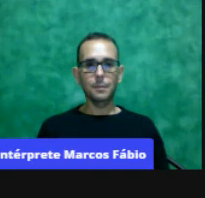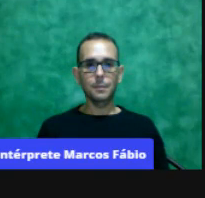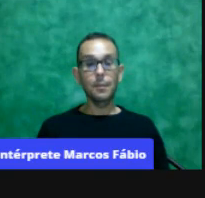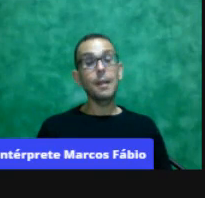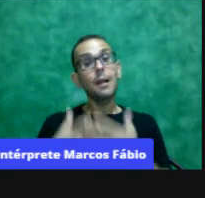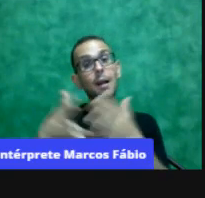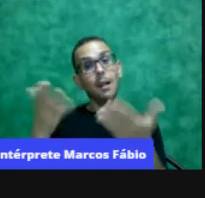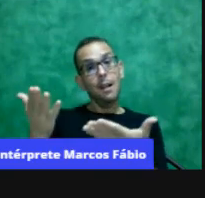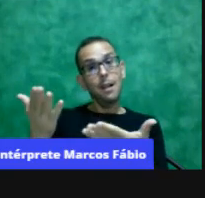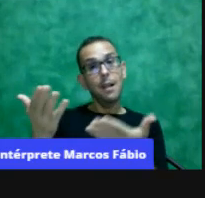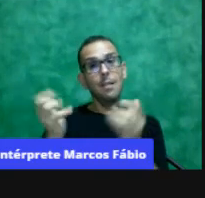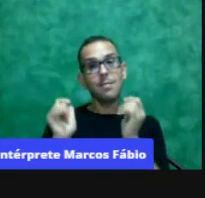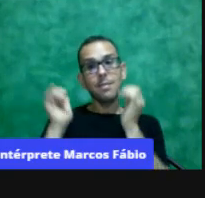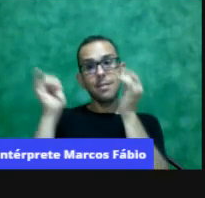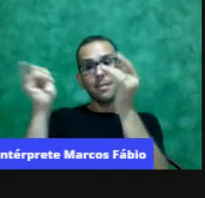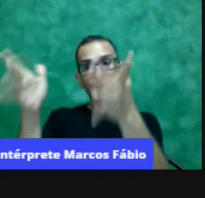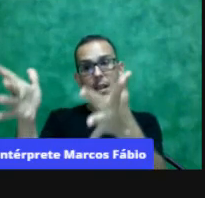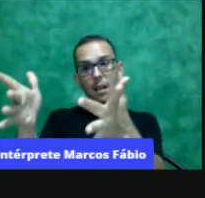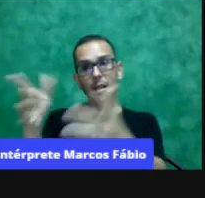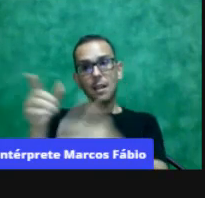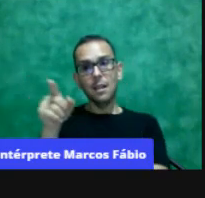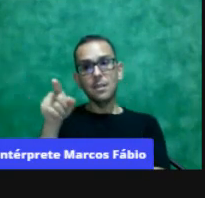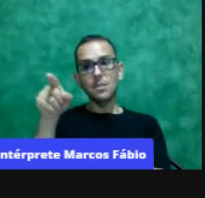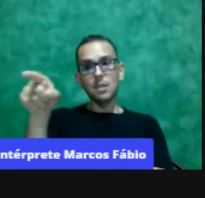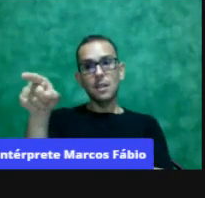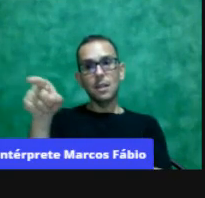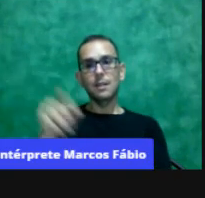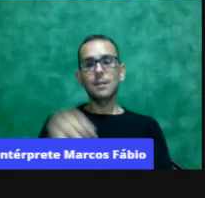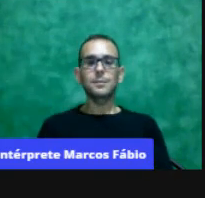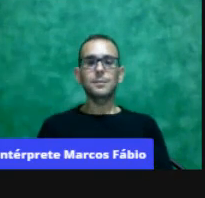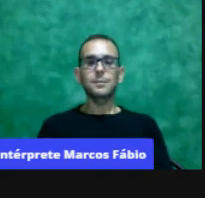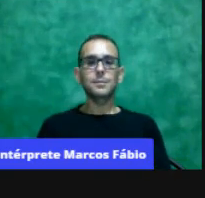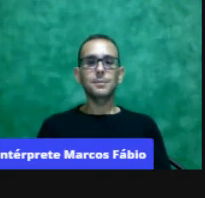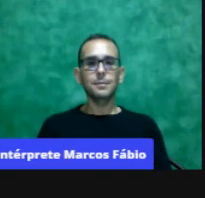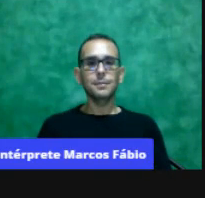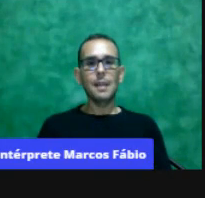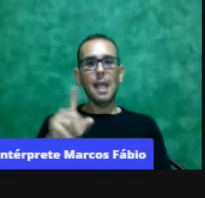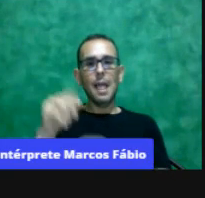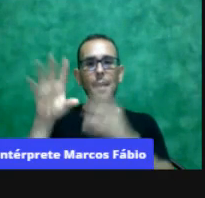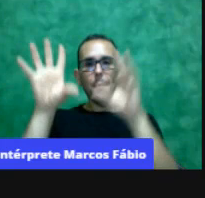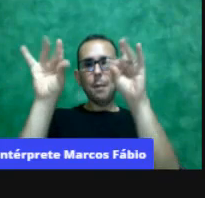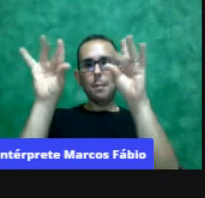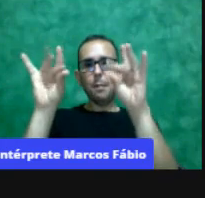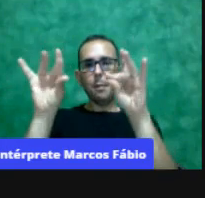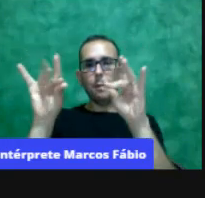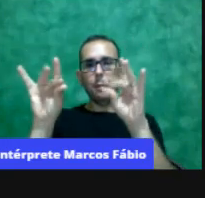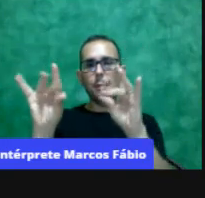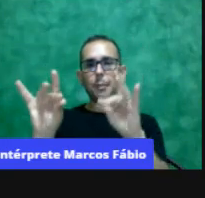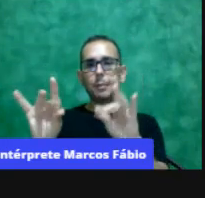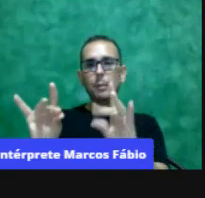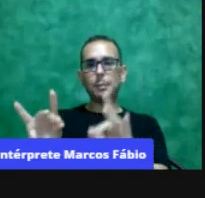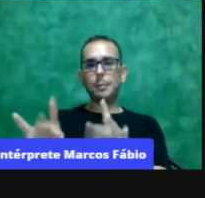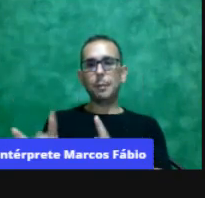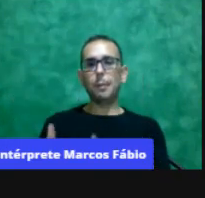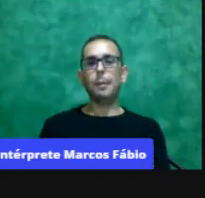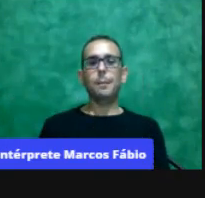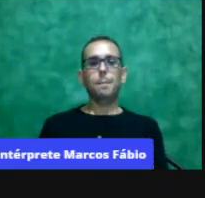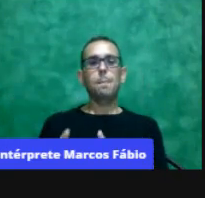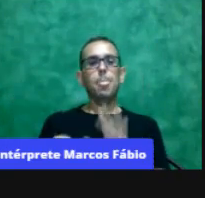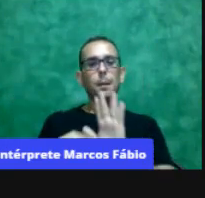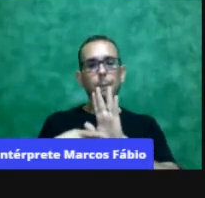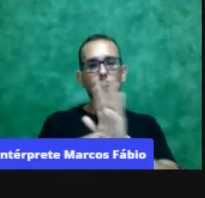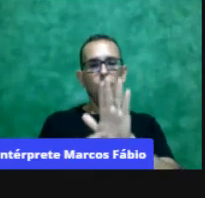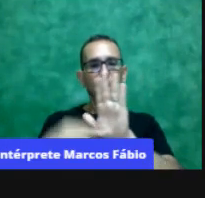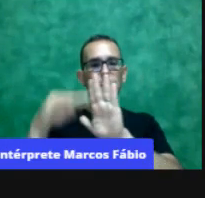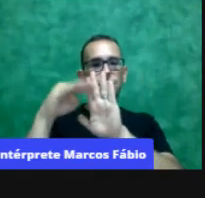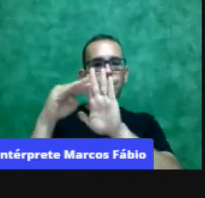Ah lá, deixei aqui, ó. Meu avatar falando, então como é que você faz? Ela mostra passo a passo